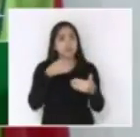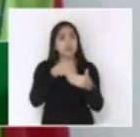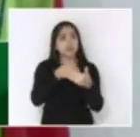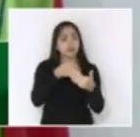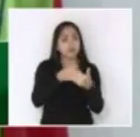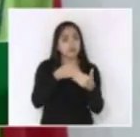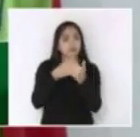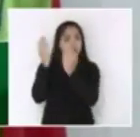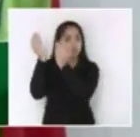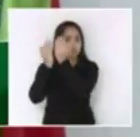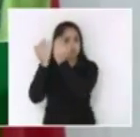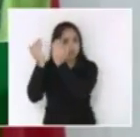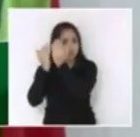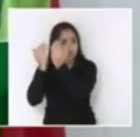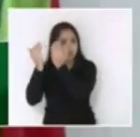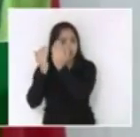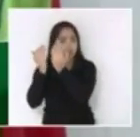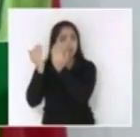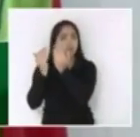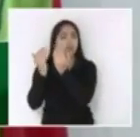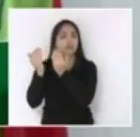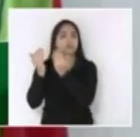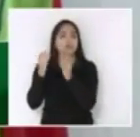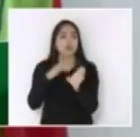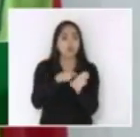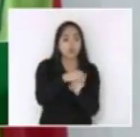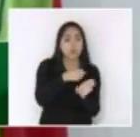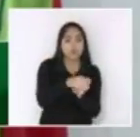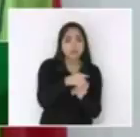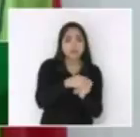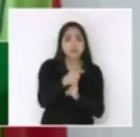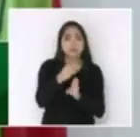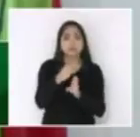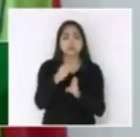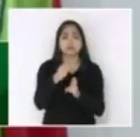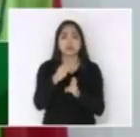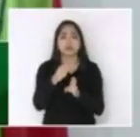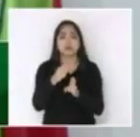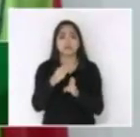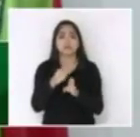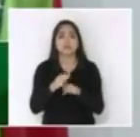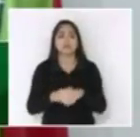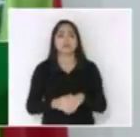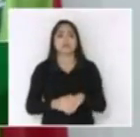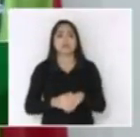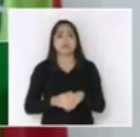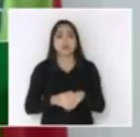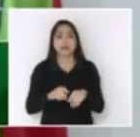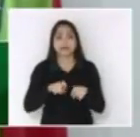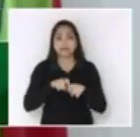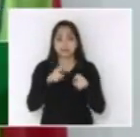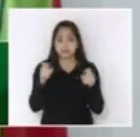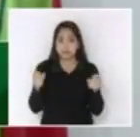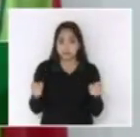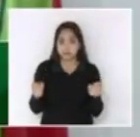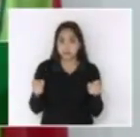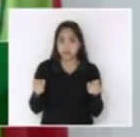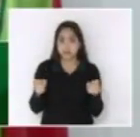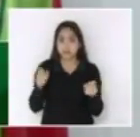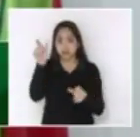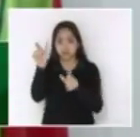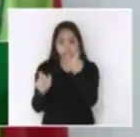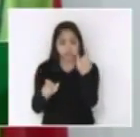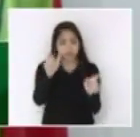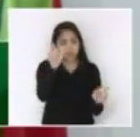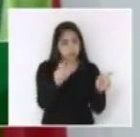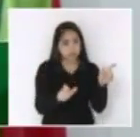de orientar ou reorientar, seja de que forma for, a sexualidade de seus pacientes. Inclusive,